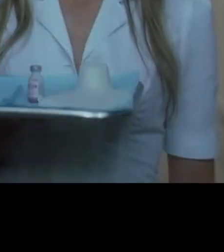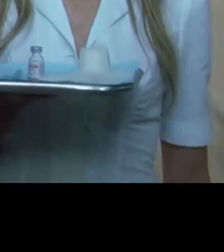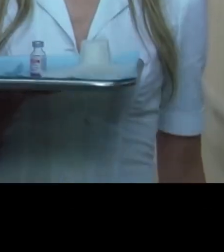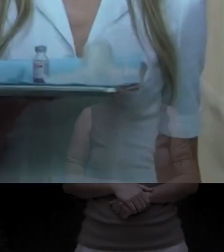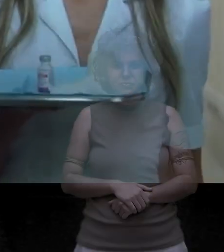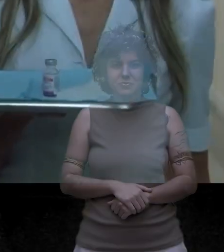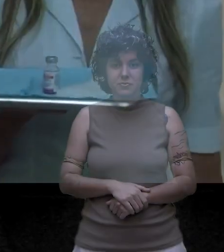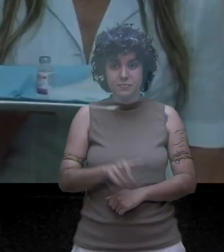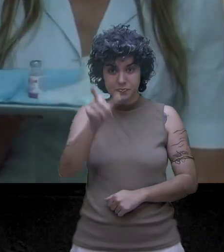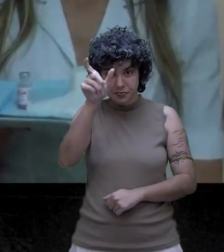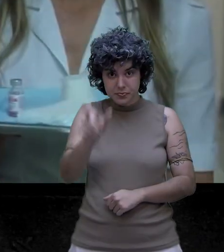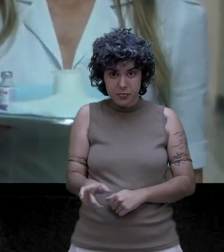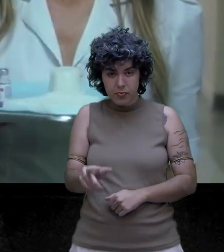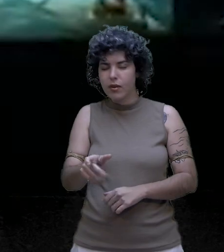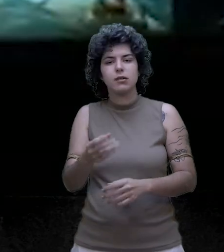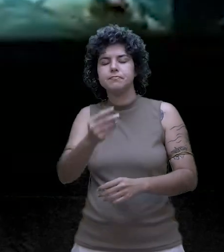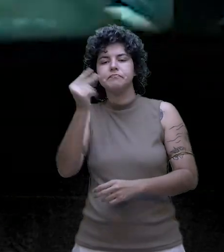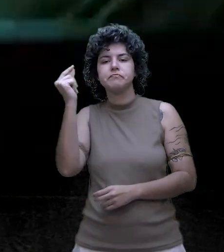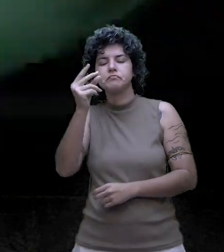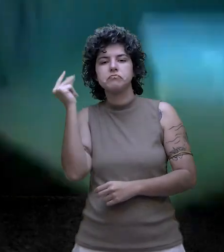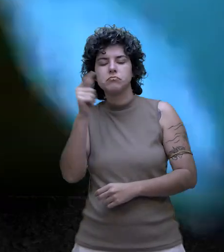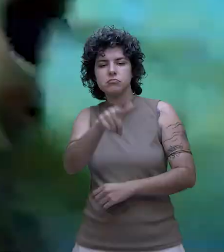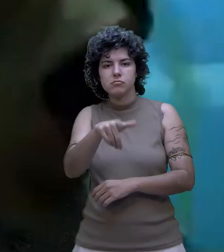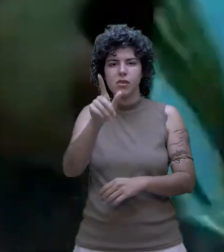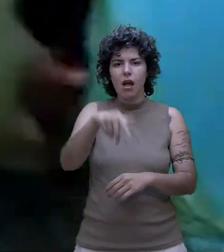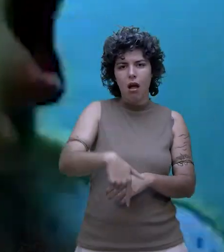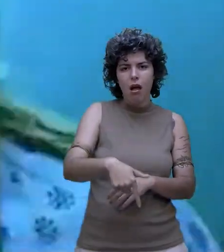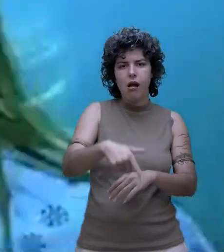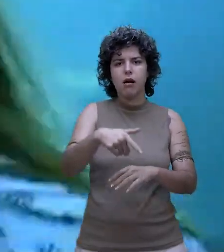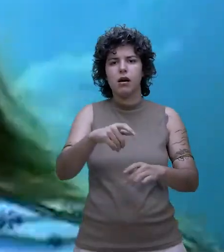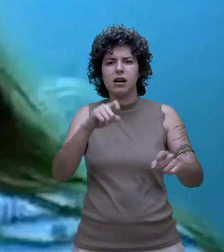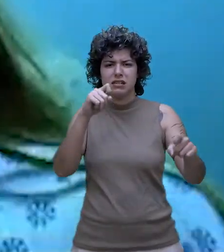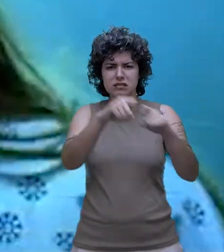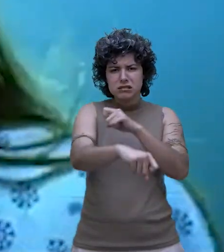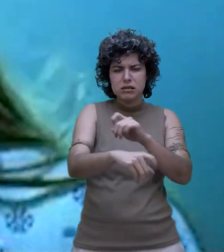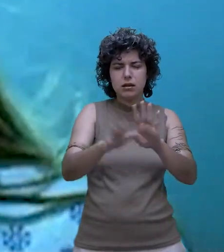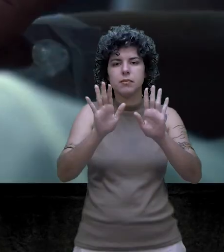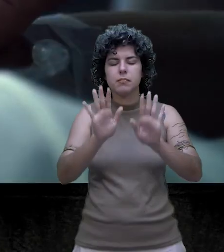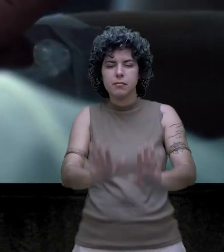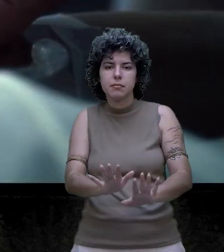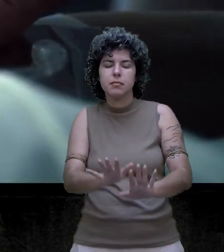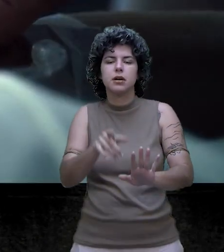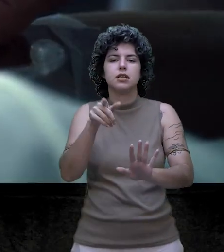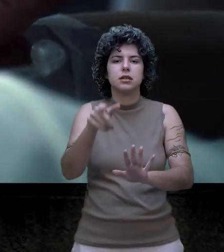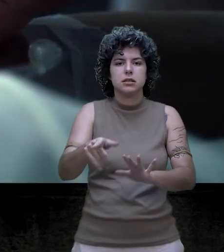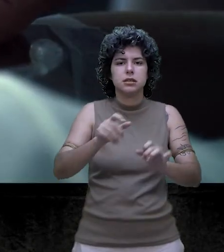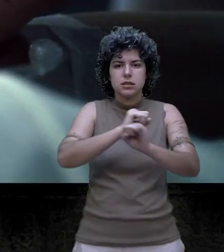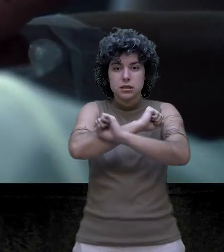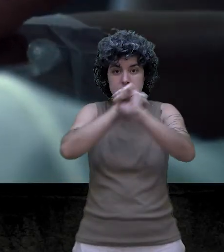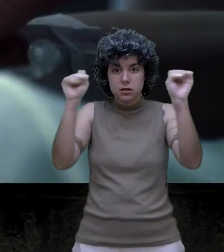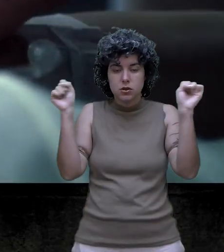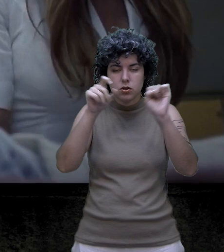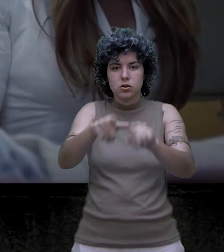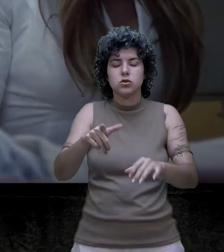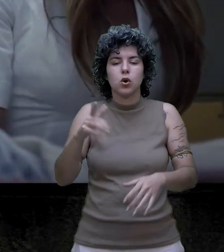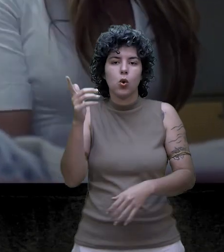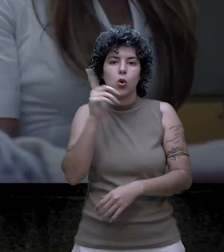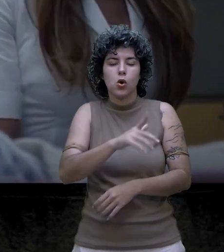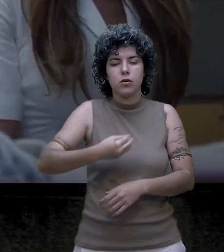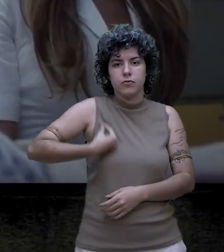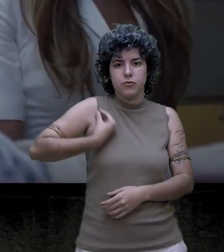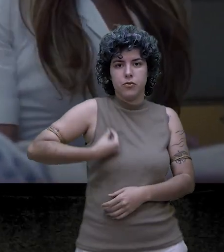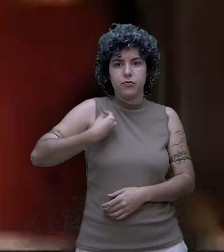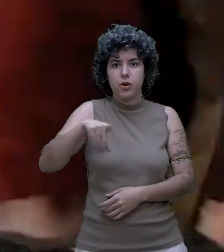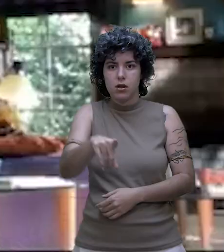Uma ex-assassina que sobreviveu a um massacre no próprio casamento acorda de um coma de 4 anos depois de uma tentativa extra de assassinato por uma